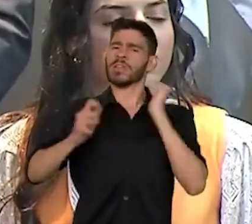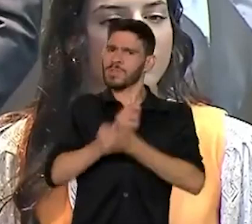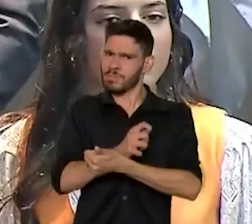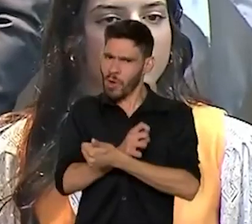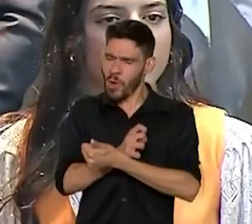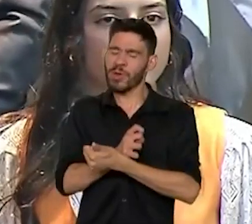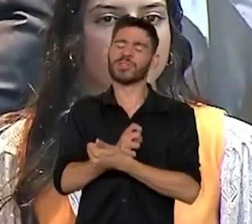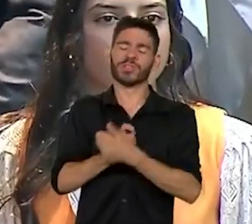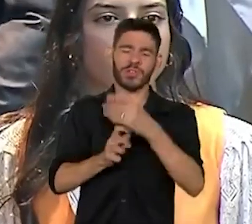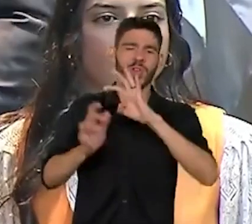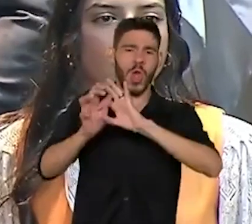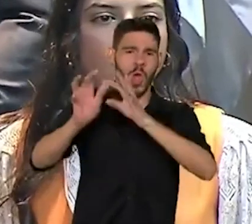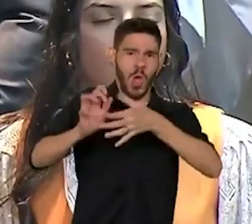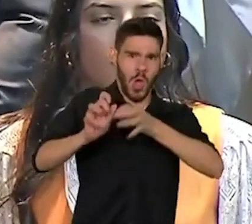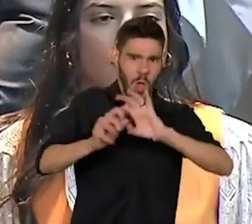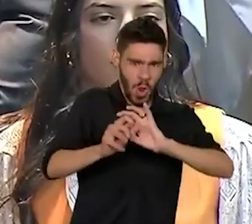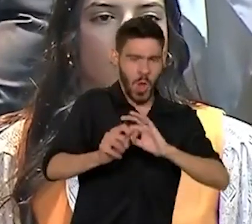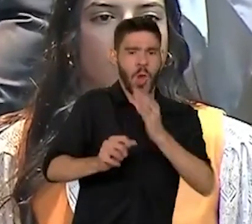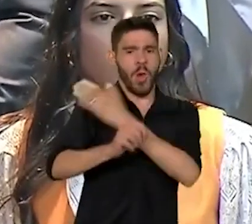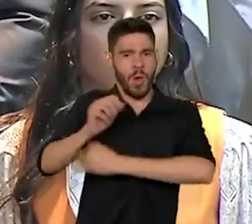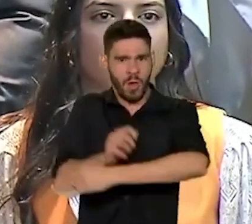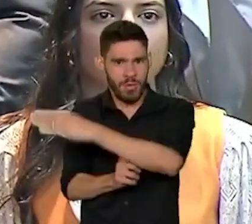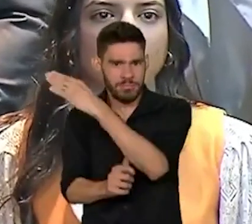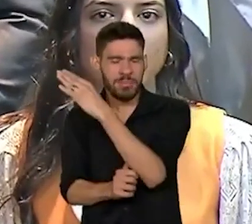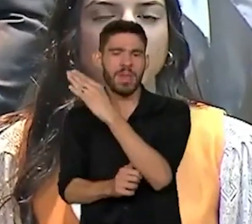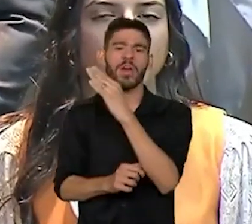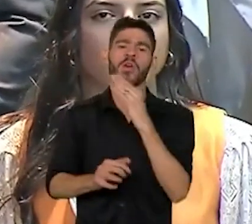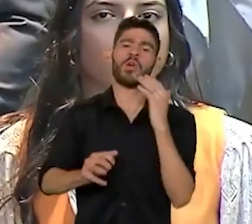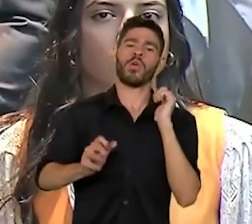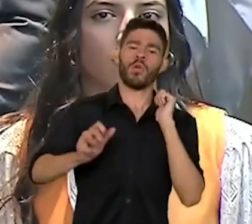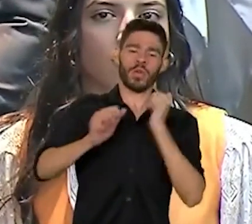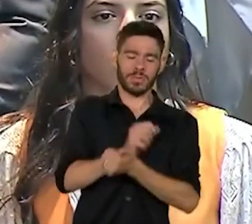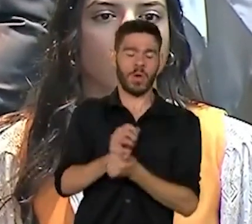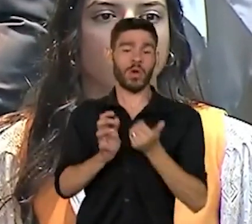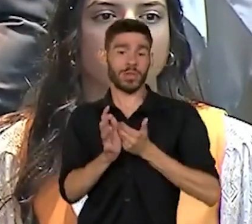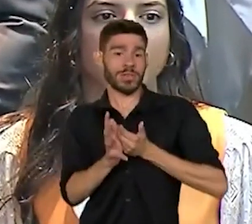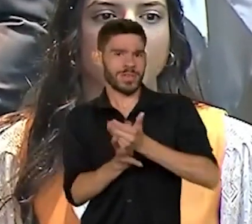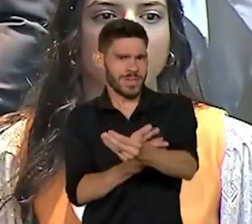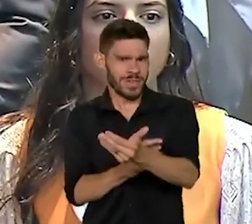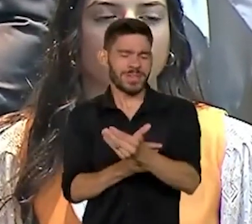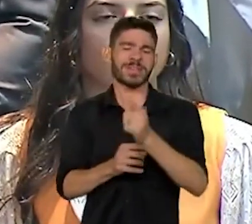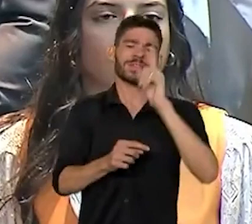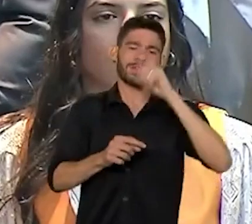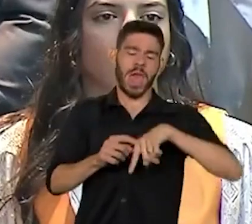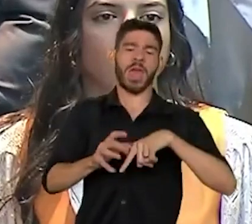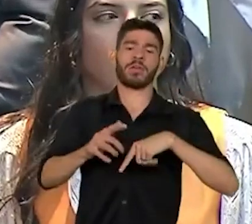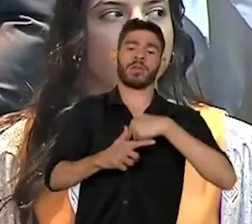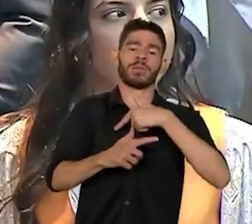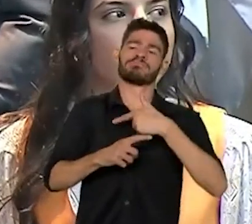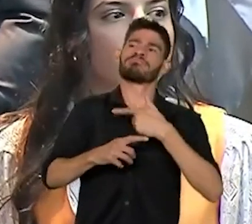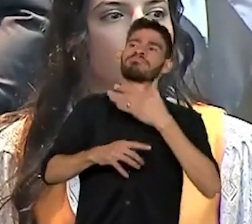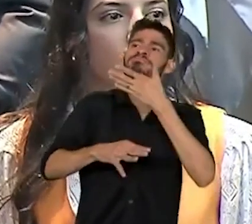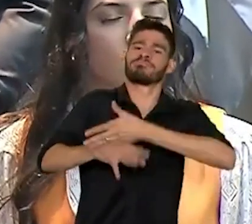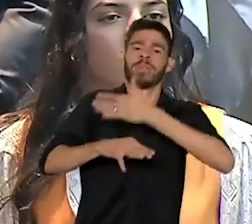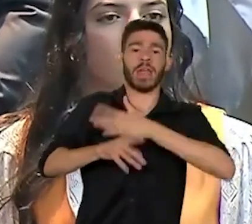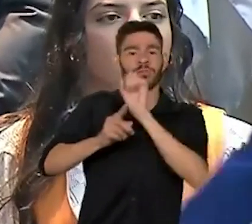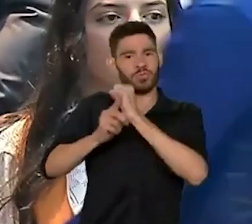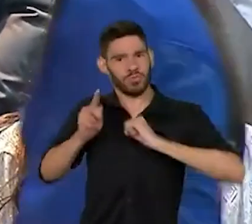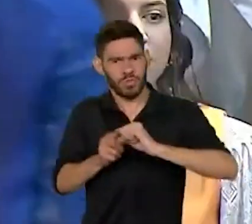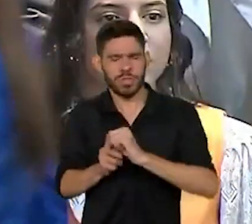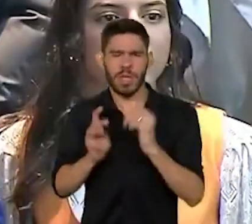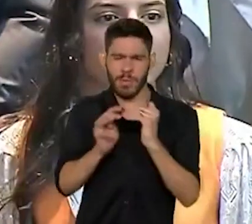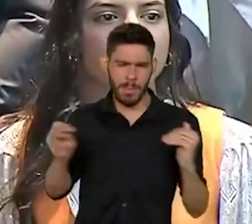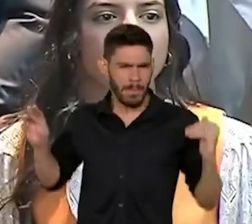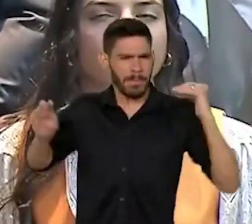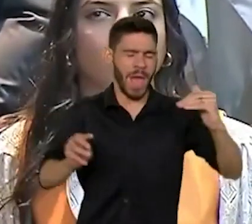olímpico, o paradesporto, o esporte amador, o esporte como atividade social e, acima de tudo,